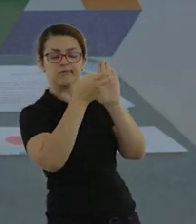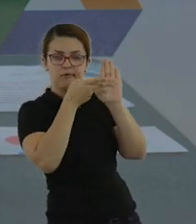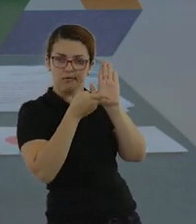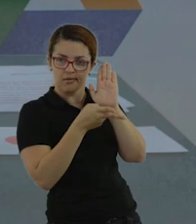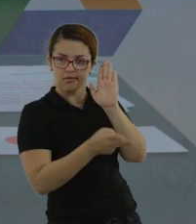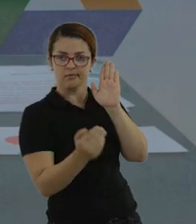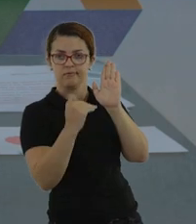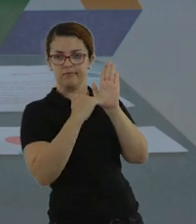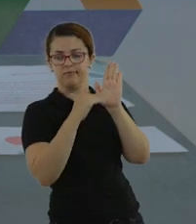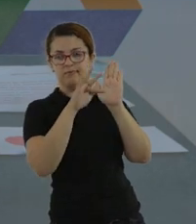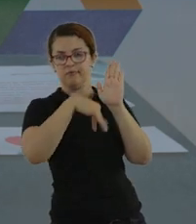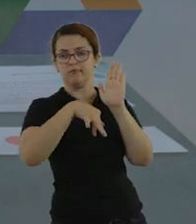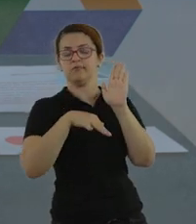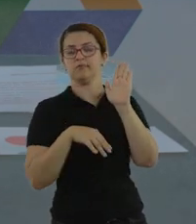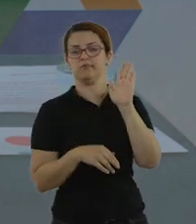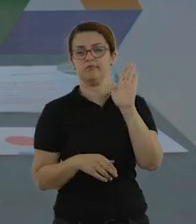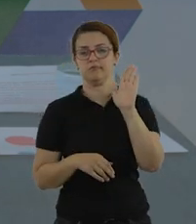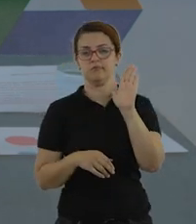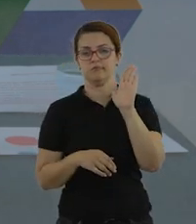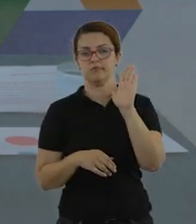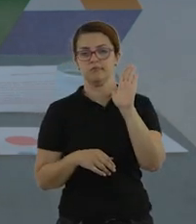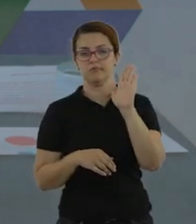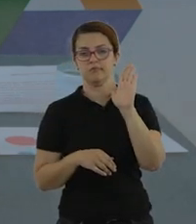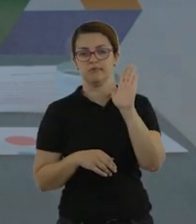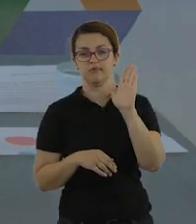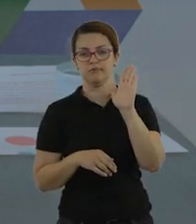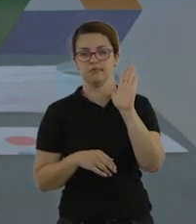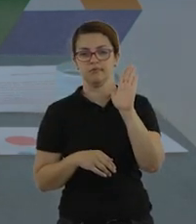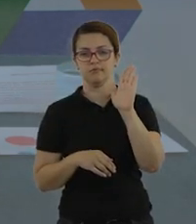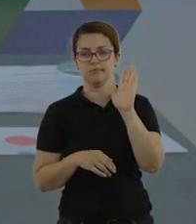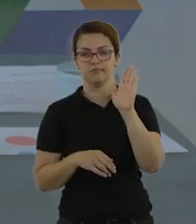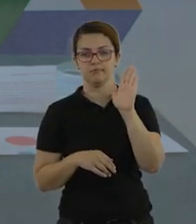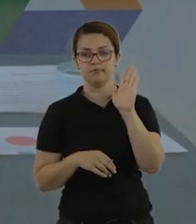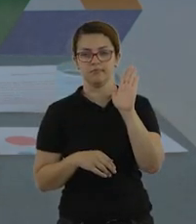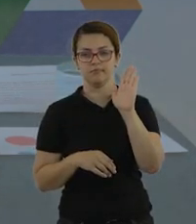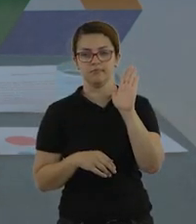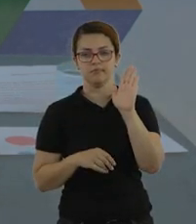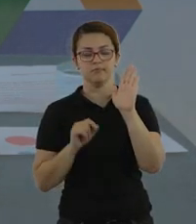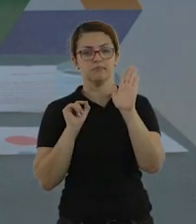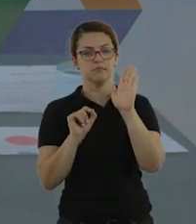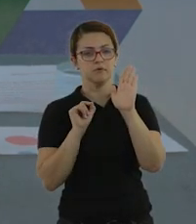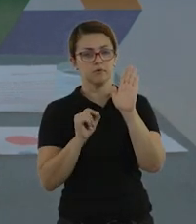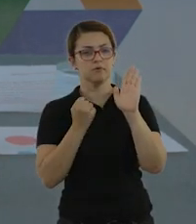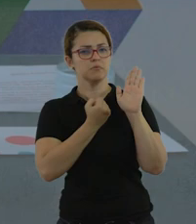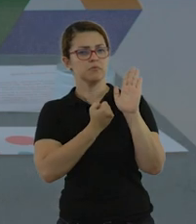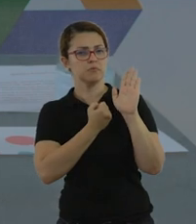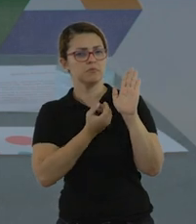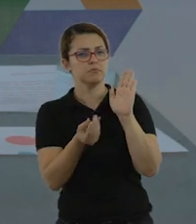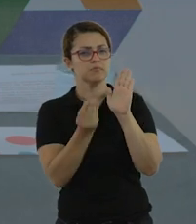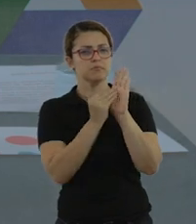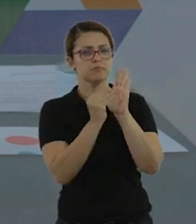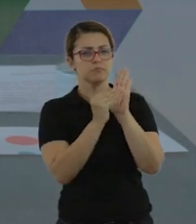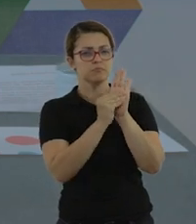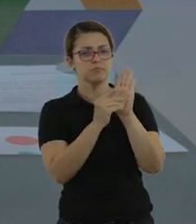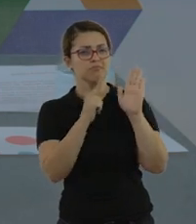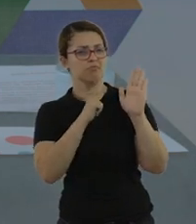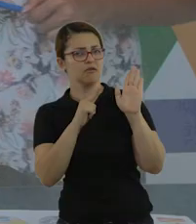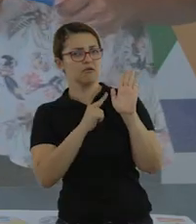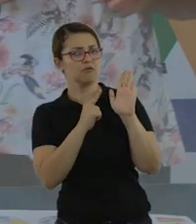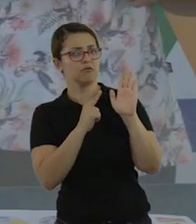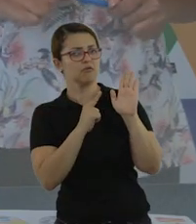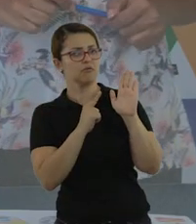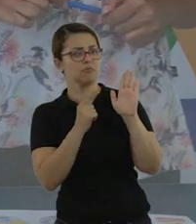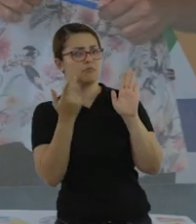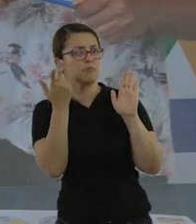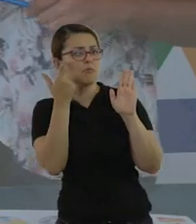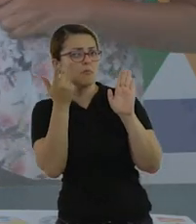290 e assim até o final, ok? A letrinha A fala: o que os números que faltavam na primeira coluna